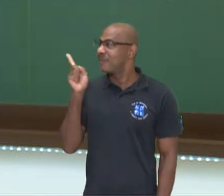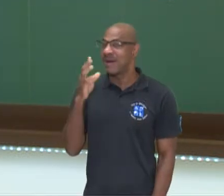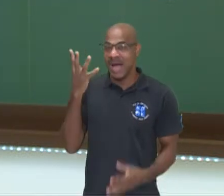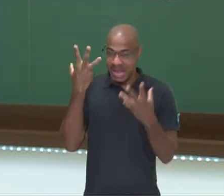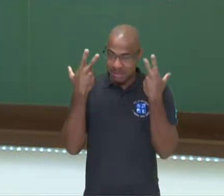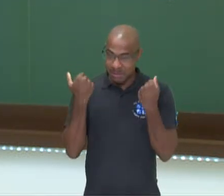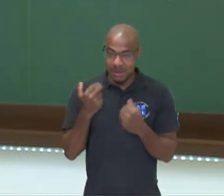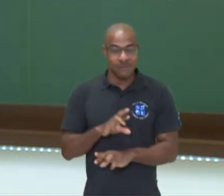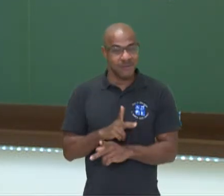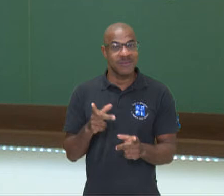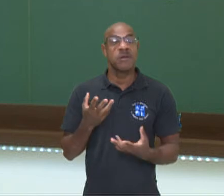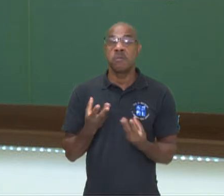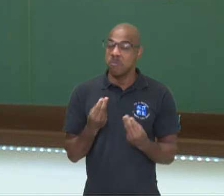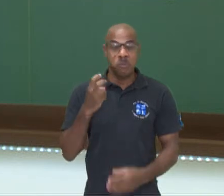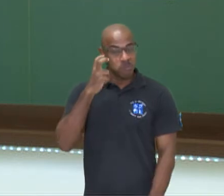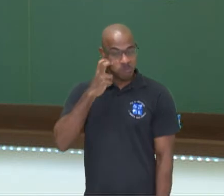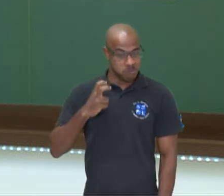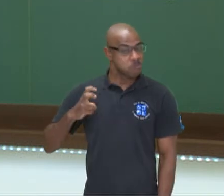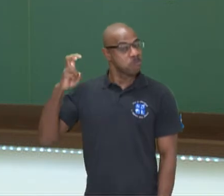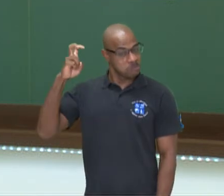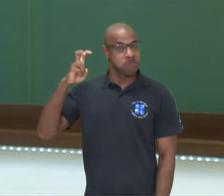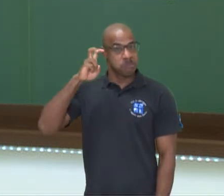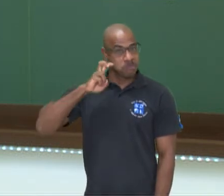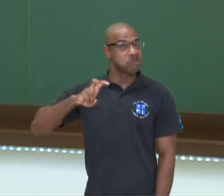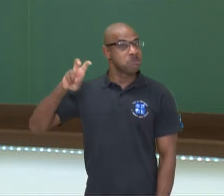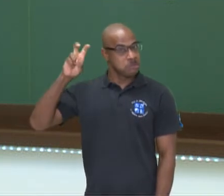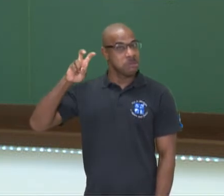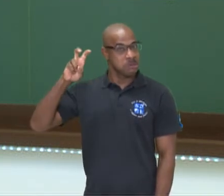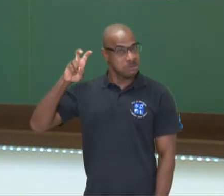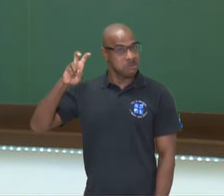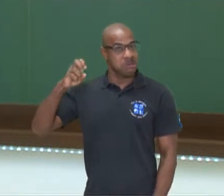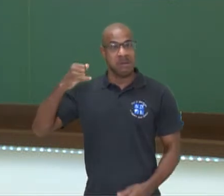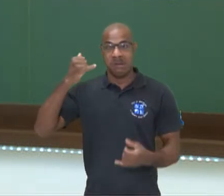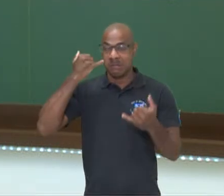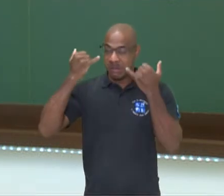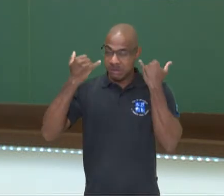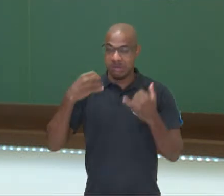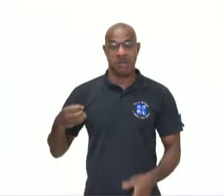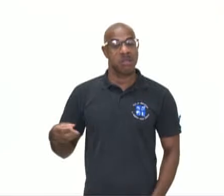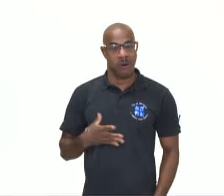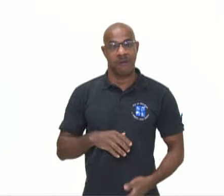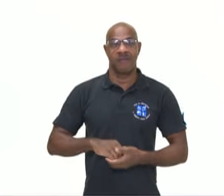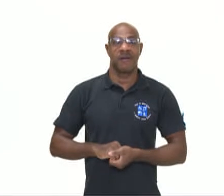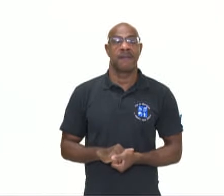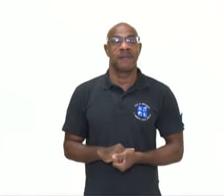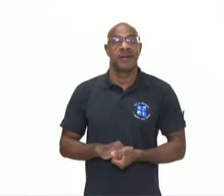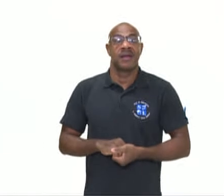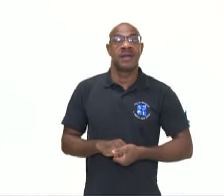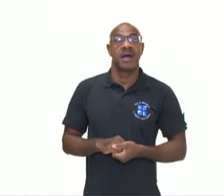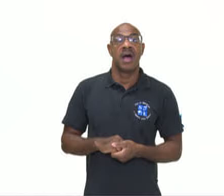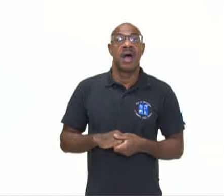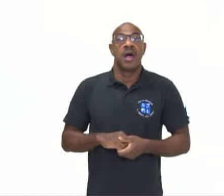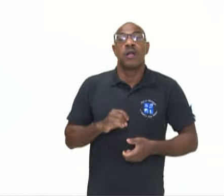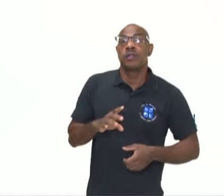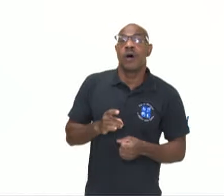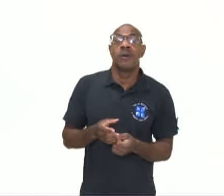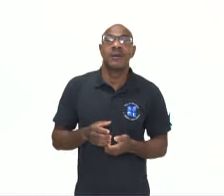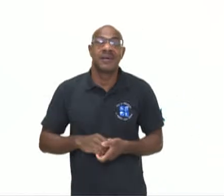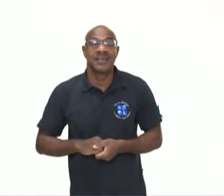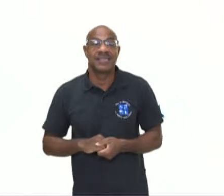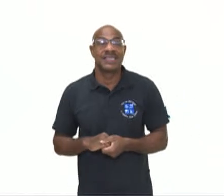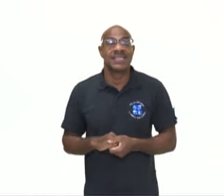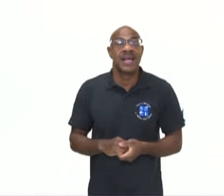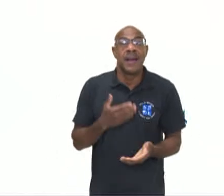animais muito inteligentes? Essa informação era nova para mim. Ficando atrás apenas do macaco,